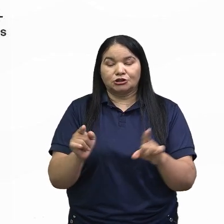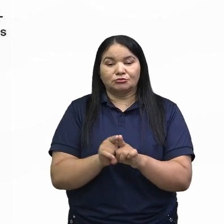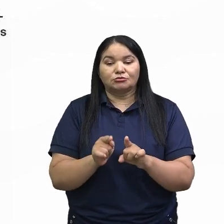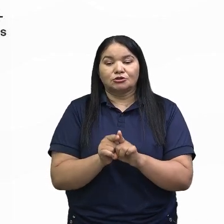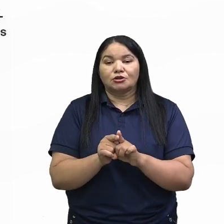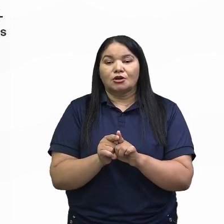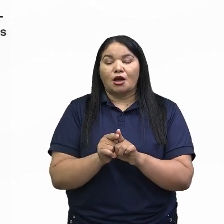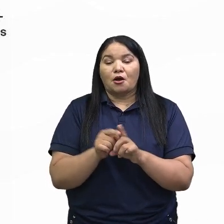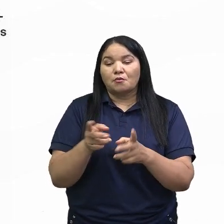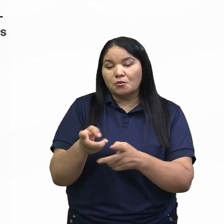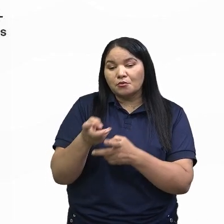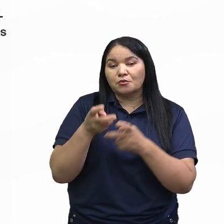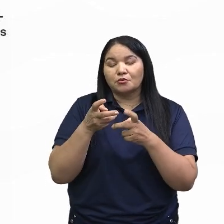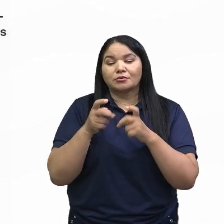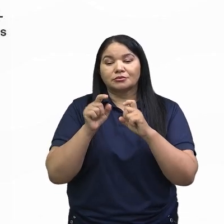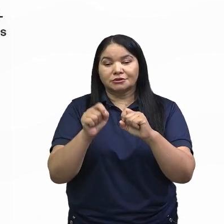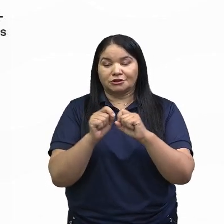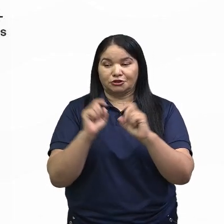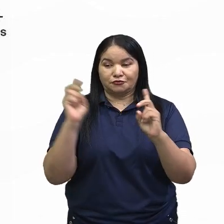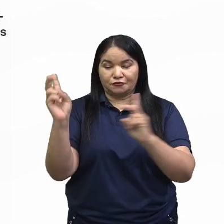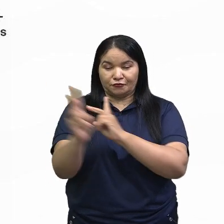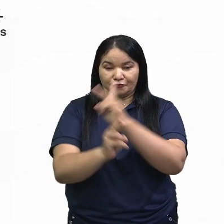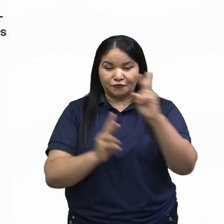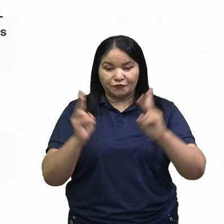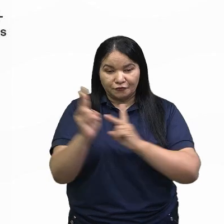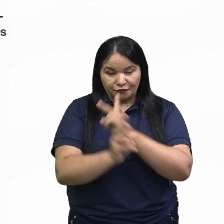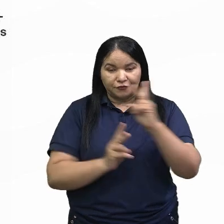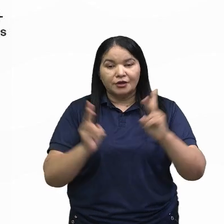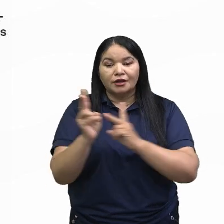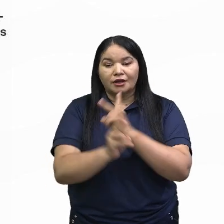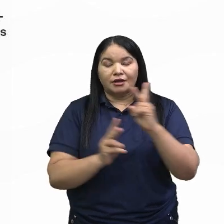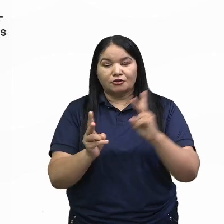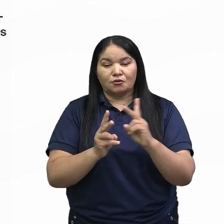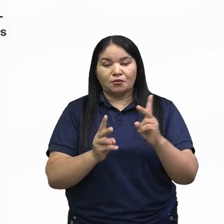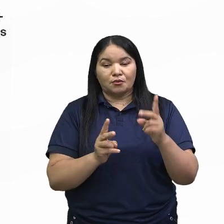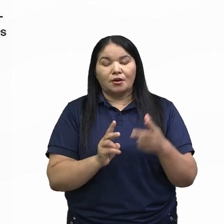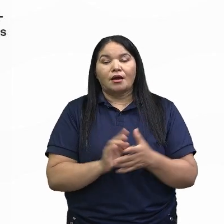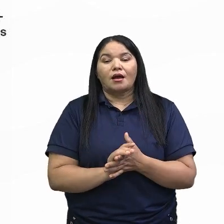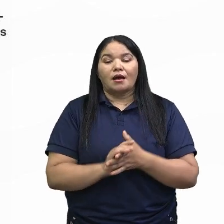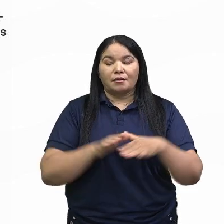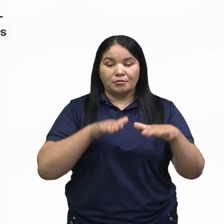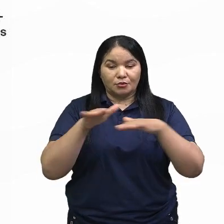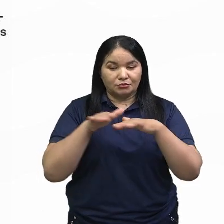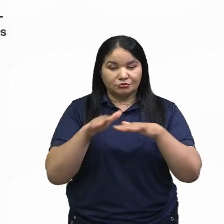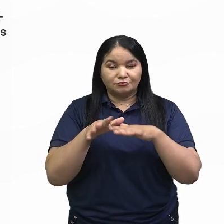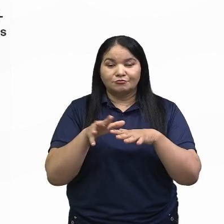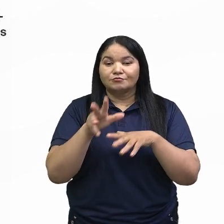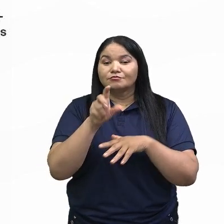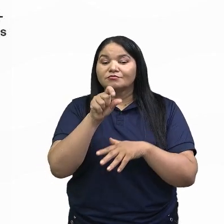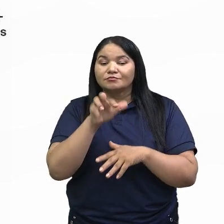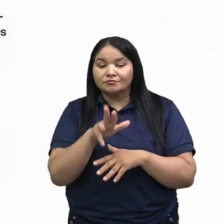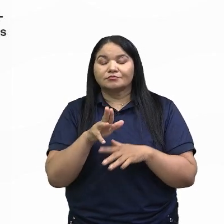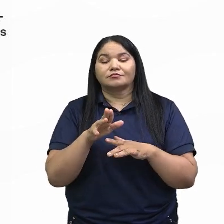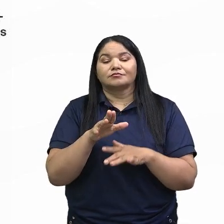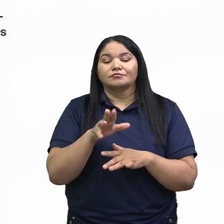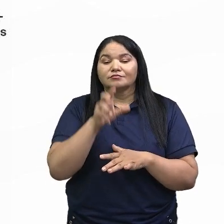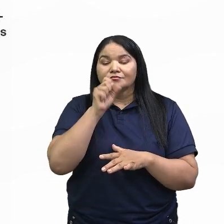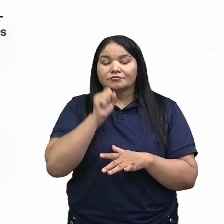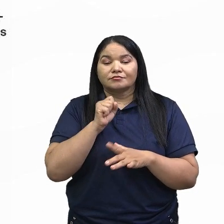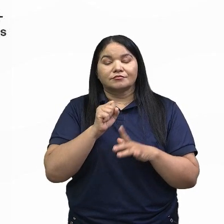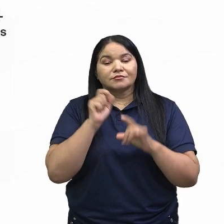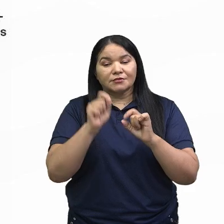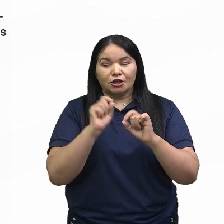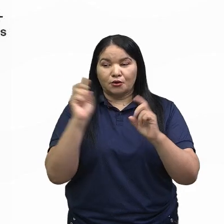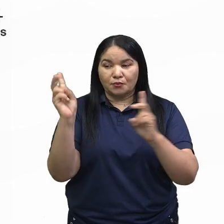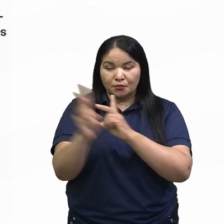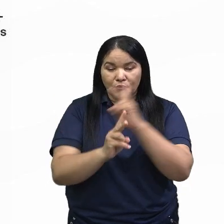obtida através do aproveitamento do vento, que é o movimento das massas de ar, para transformar